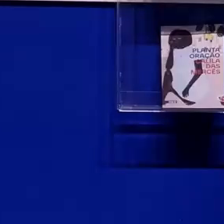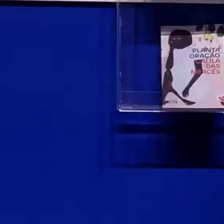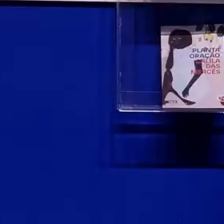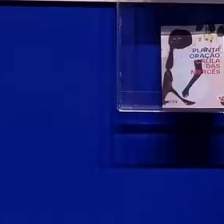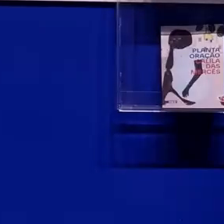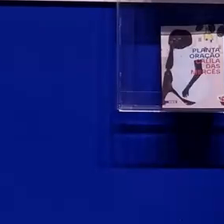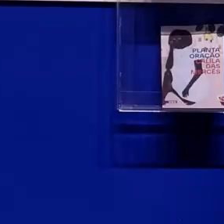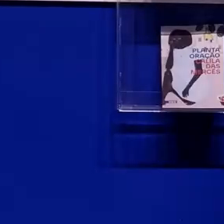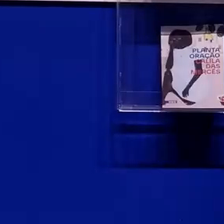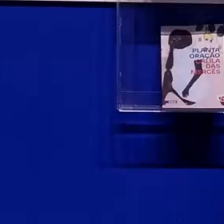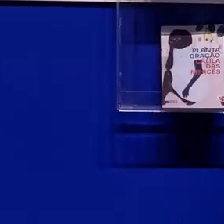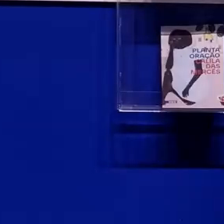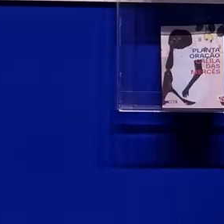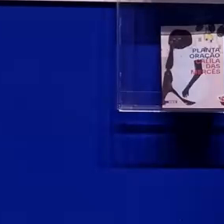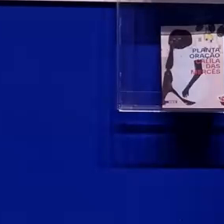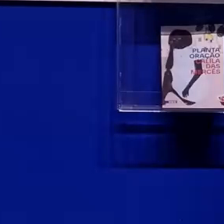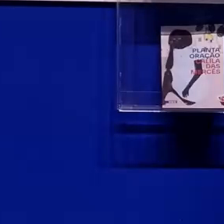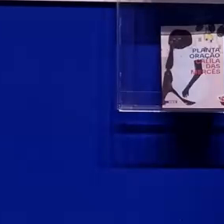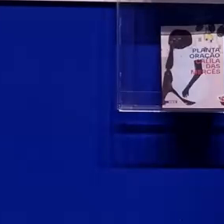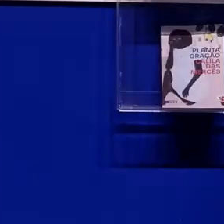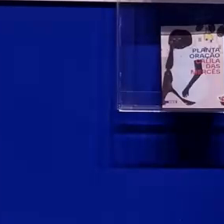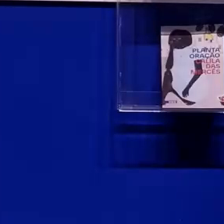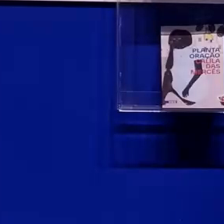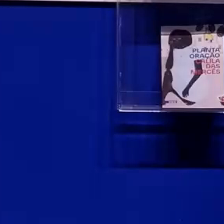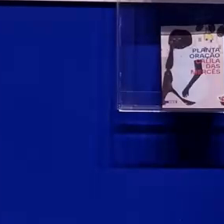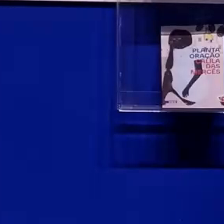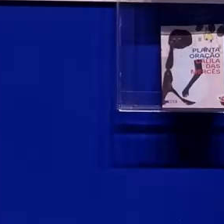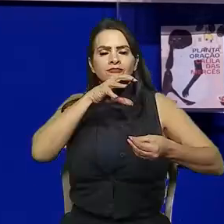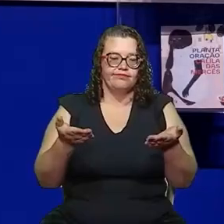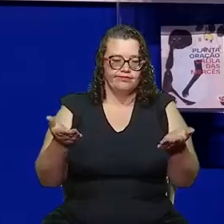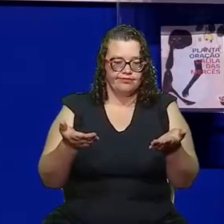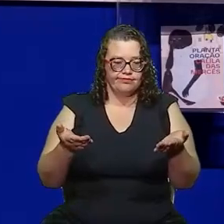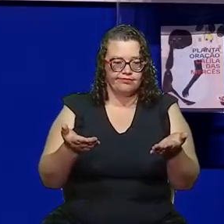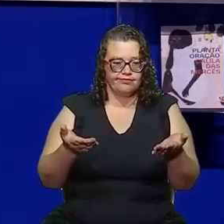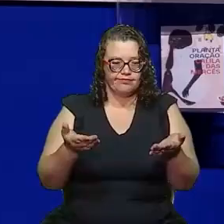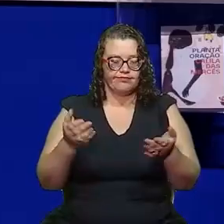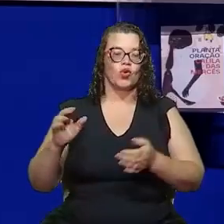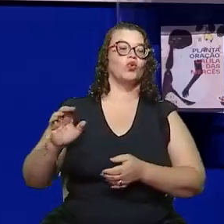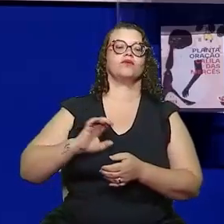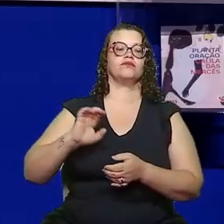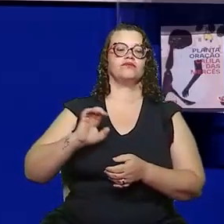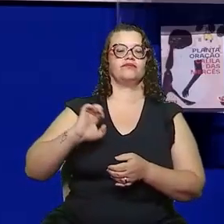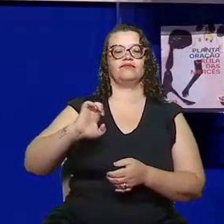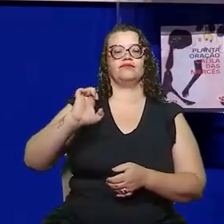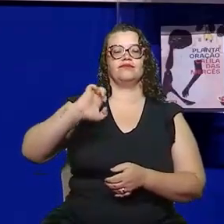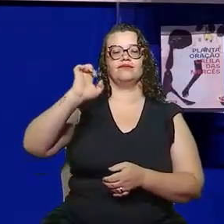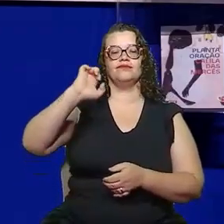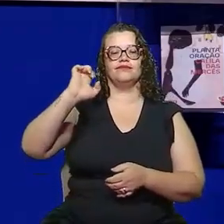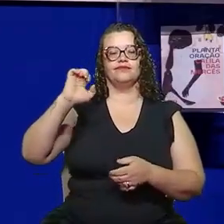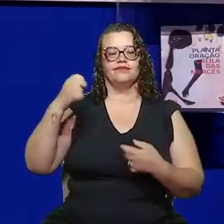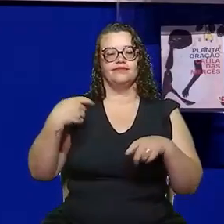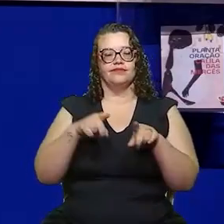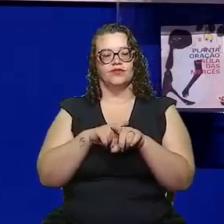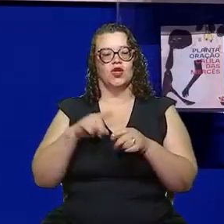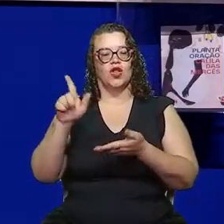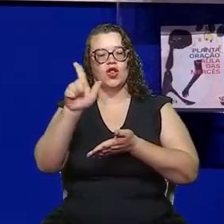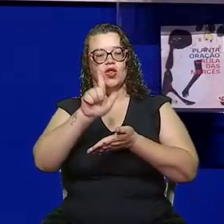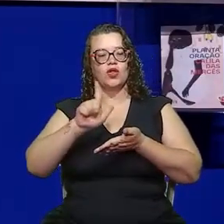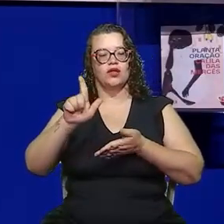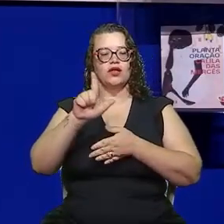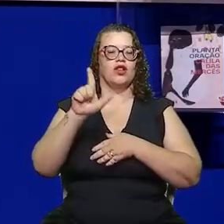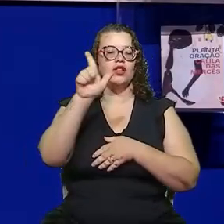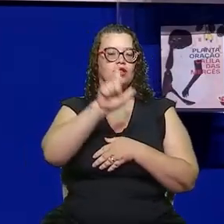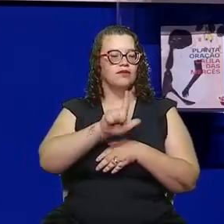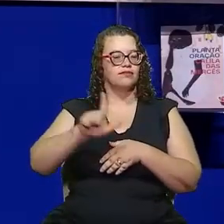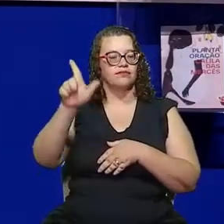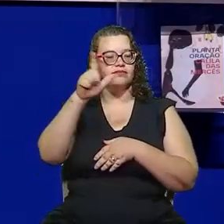humanidade. Hoje é possível, nos think tanks dos super ricos, eles já trabalham com a lógica operacional e